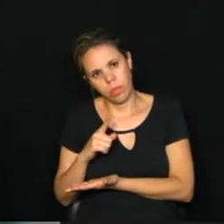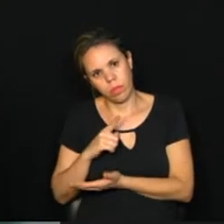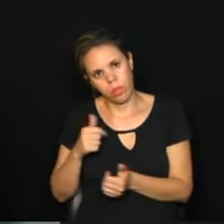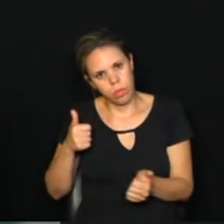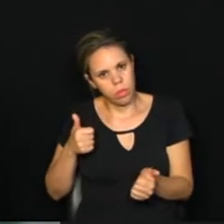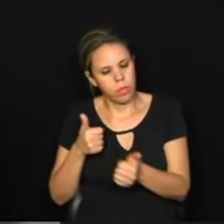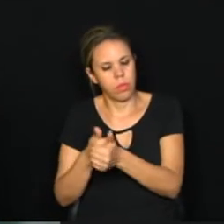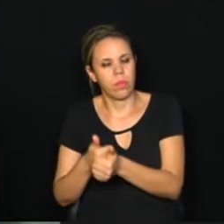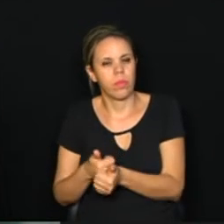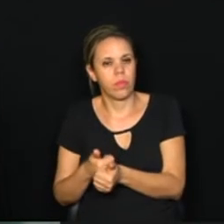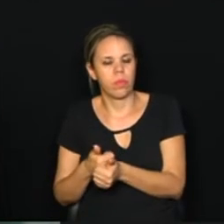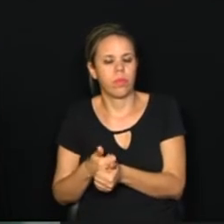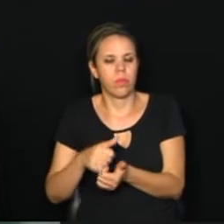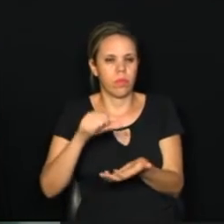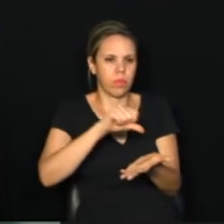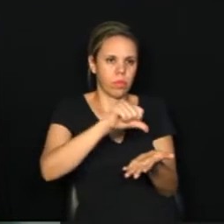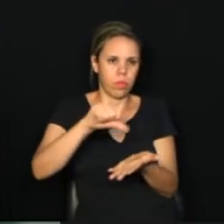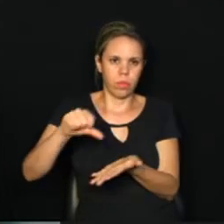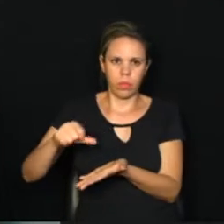acompanhado aqui no distrito,